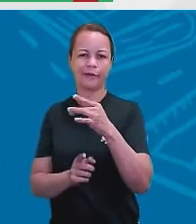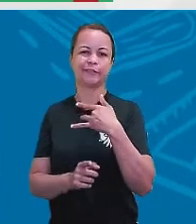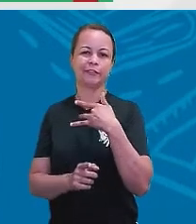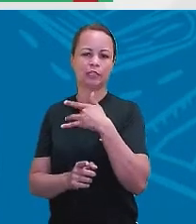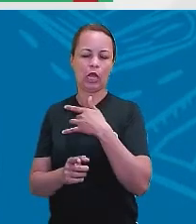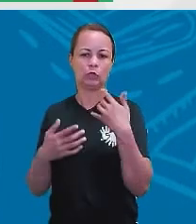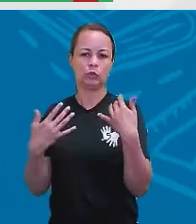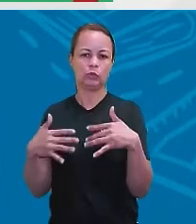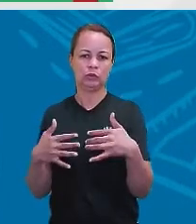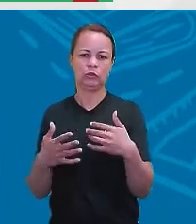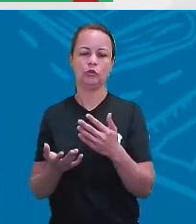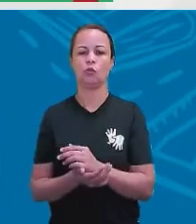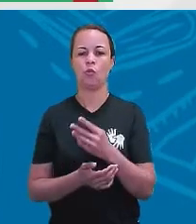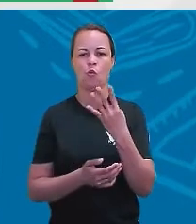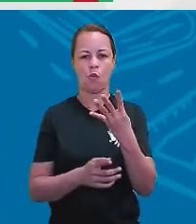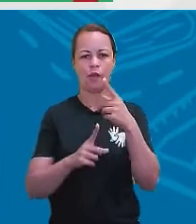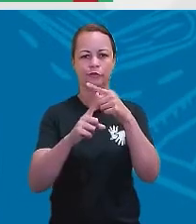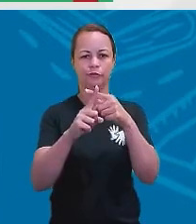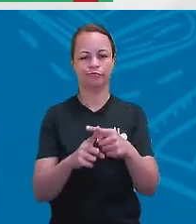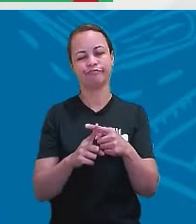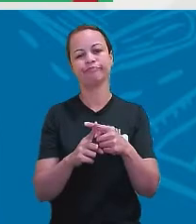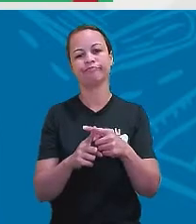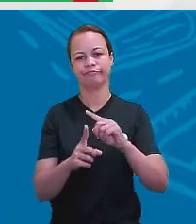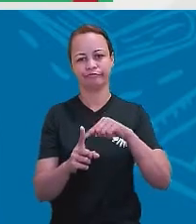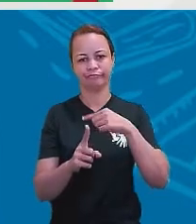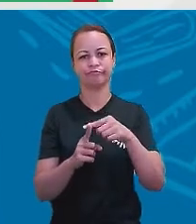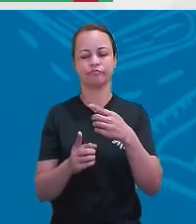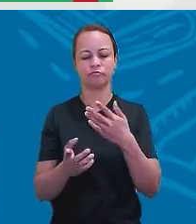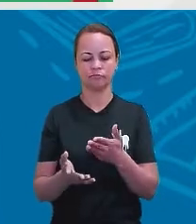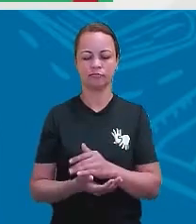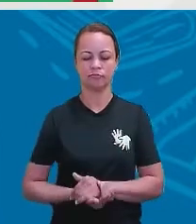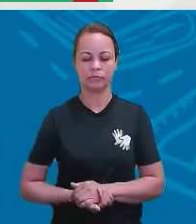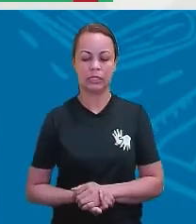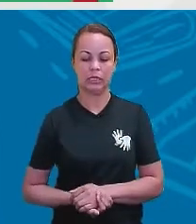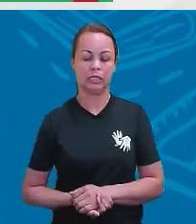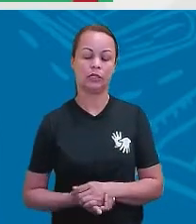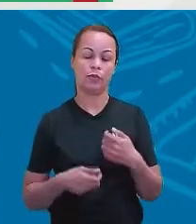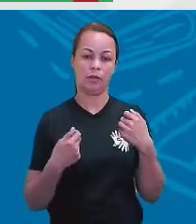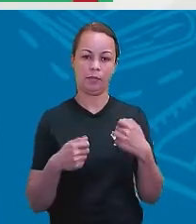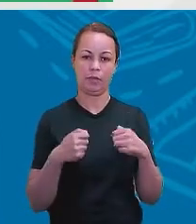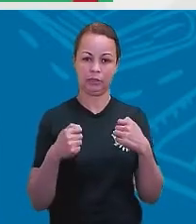seja, 4 vezes mais. Então é preciso, né, que os nossos